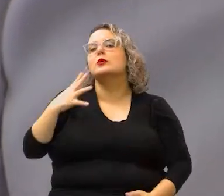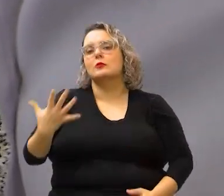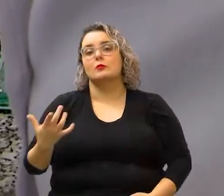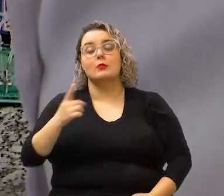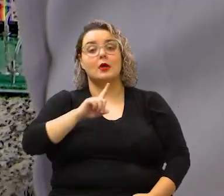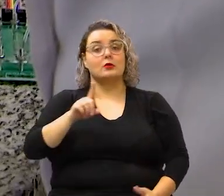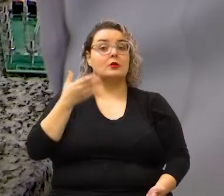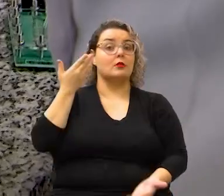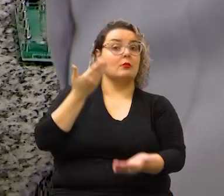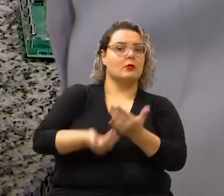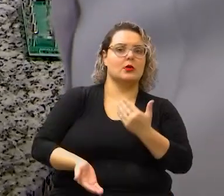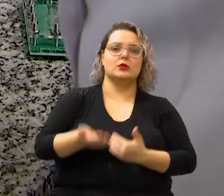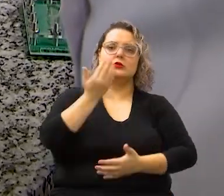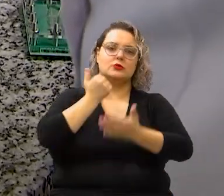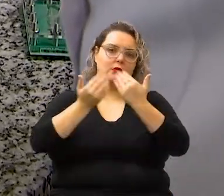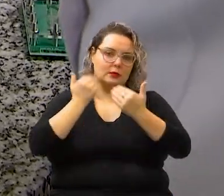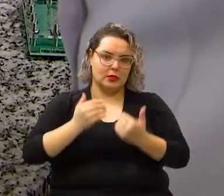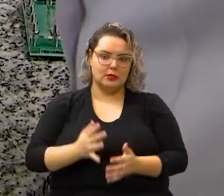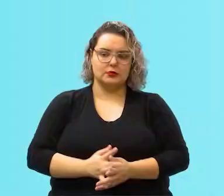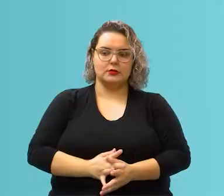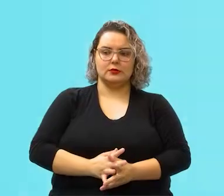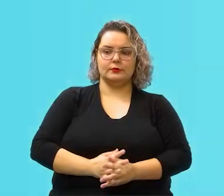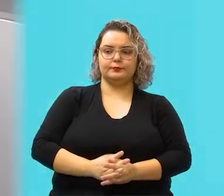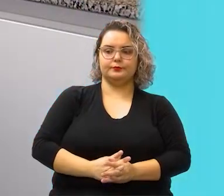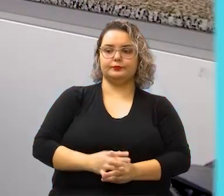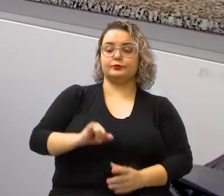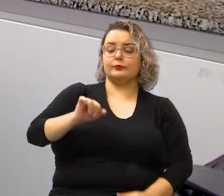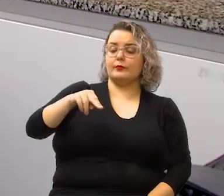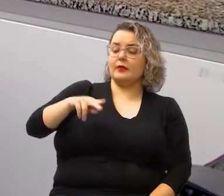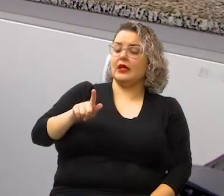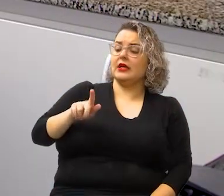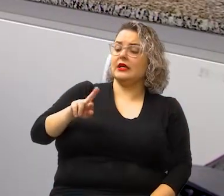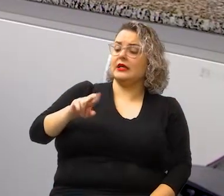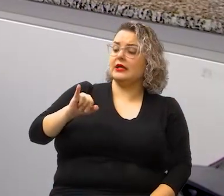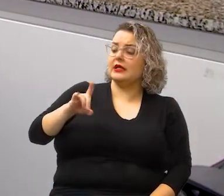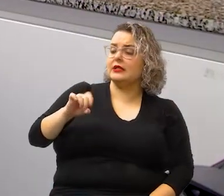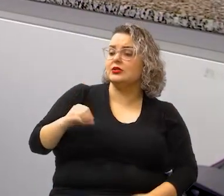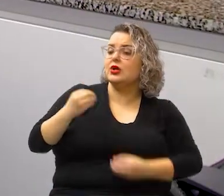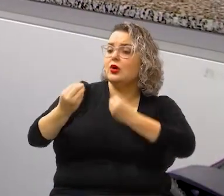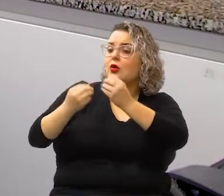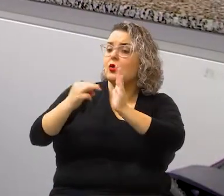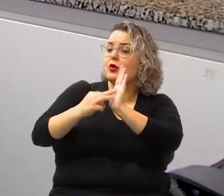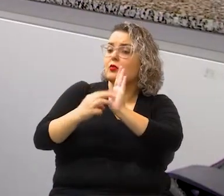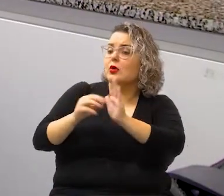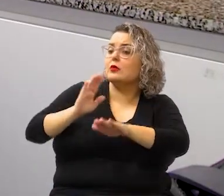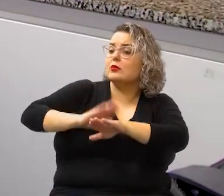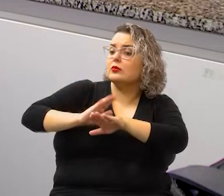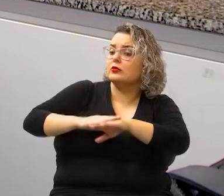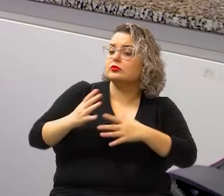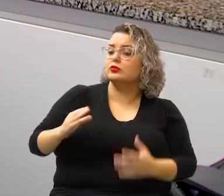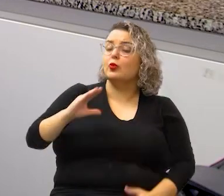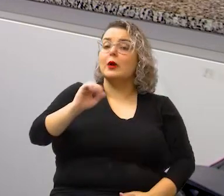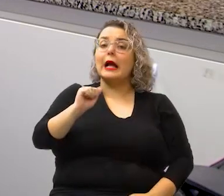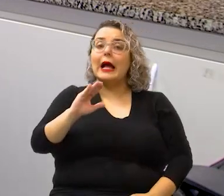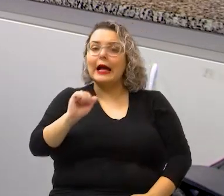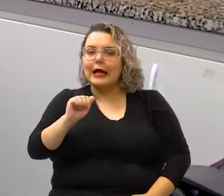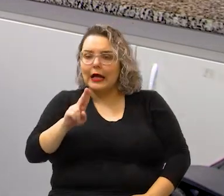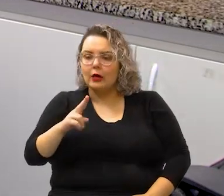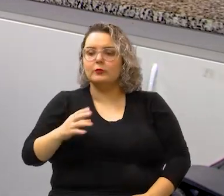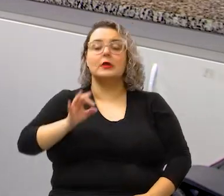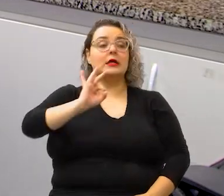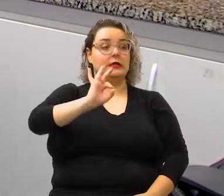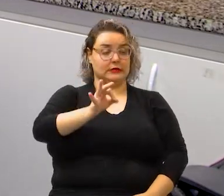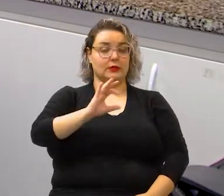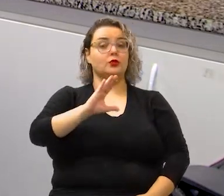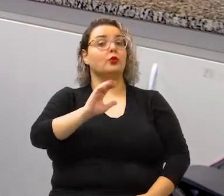soluções para o não desperdício alimentar. Ingrid, como que esse método funciona no cacau?